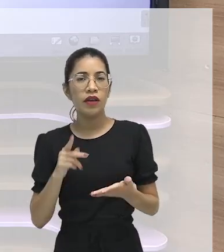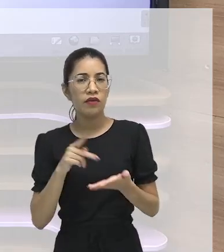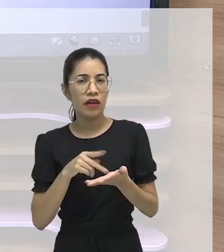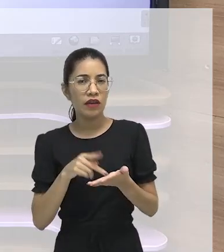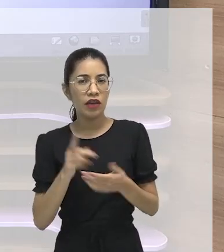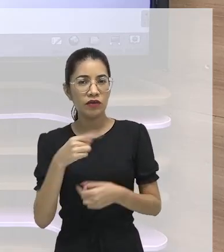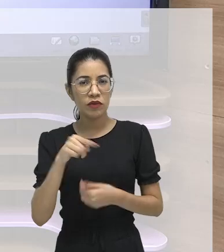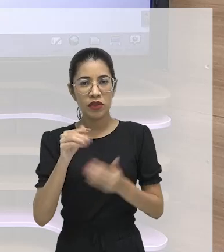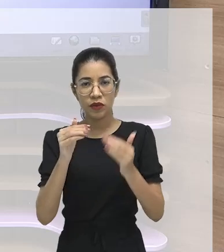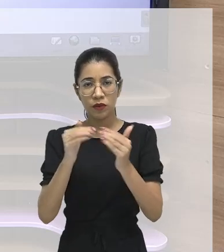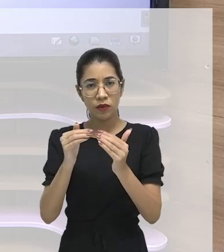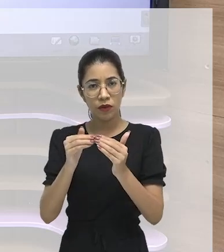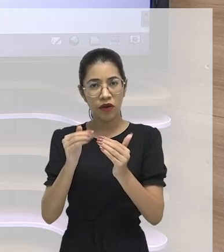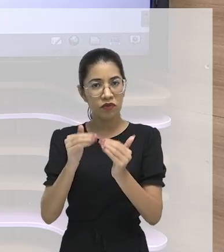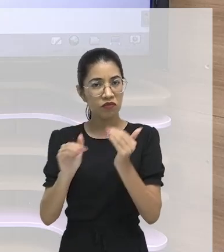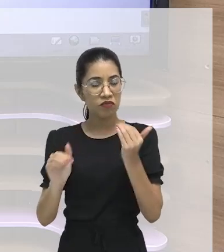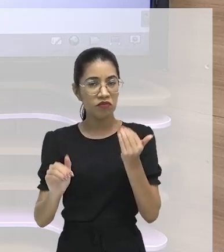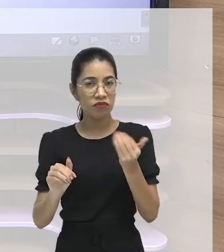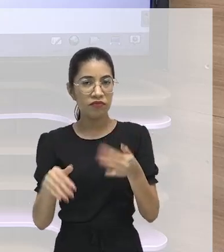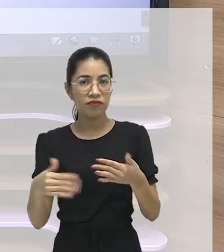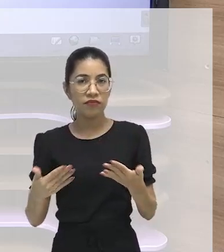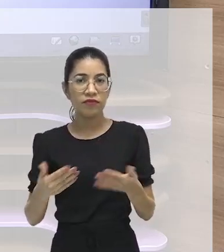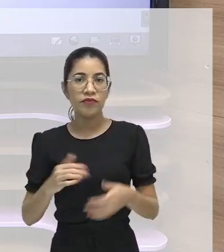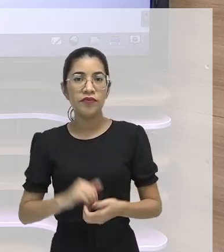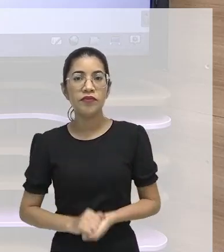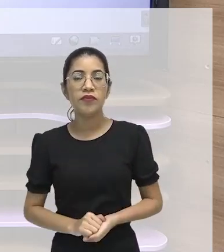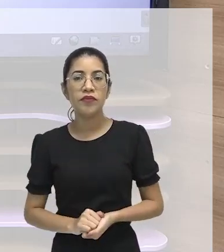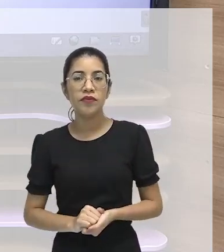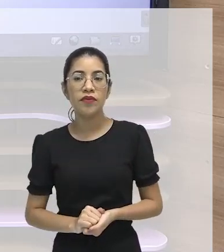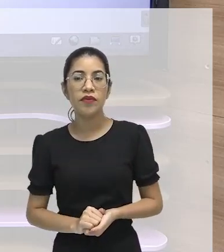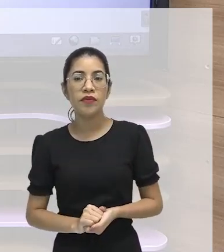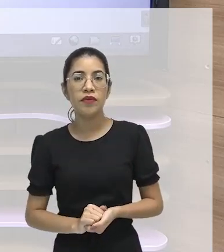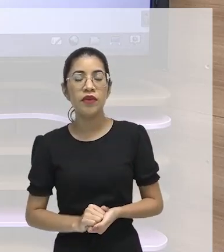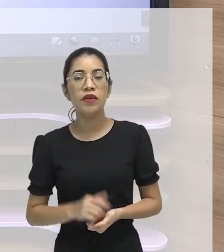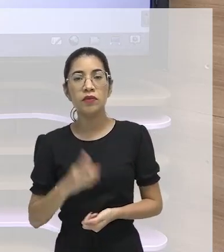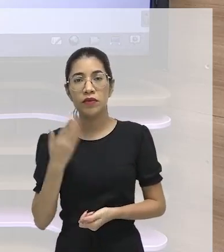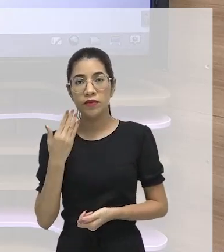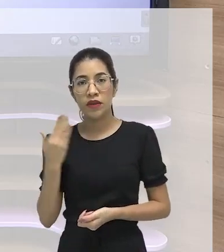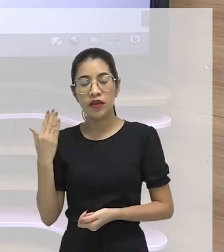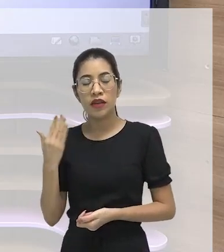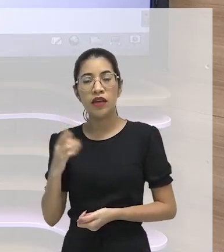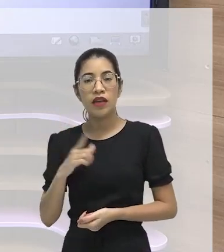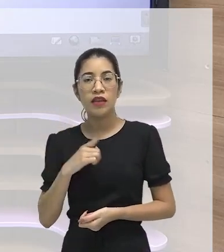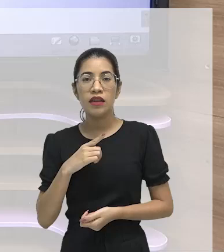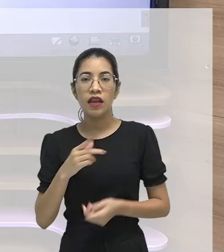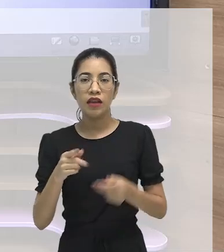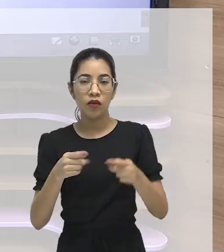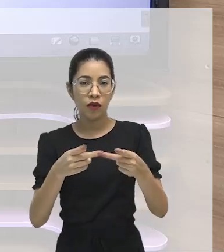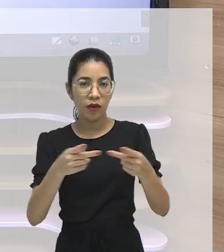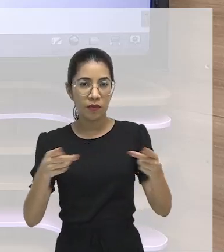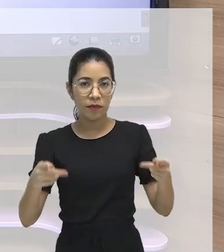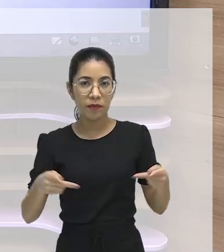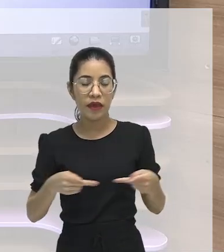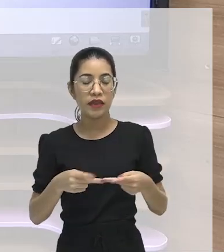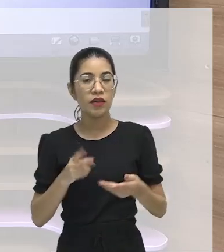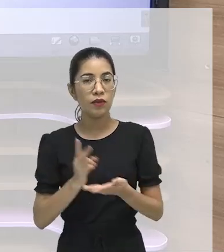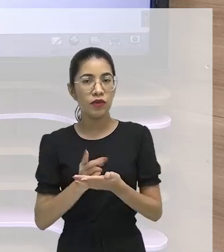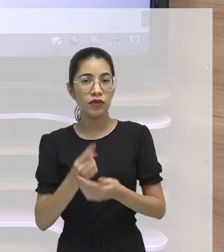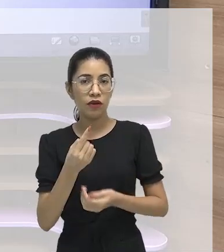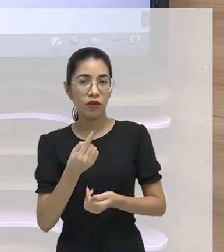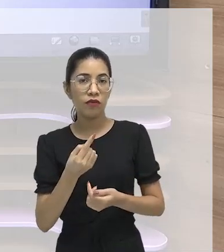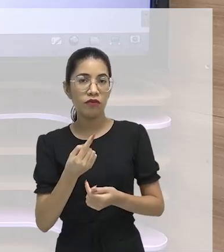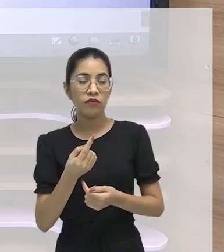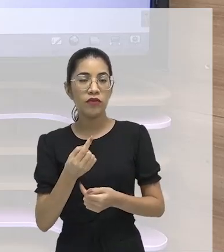pessoal? O que vocês acham? Veja, tá sobrando uma fatia aqui, né? Mas, na